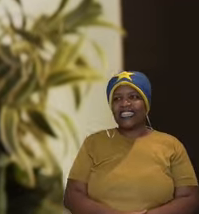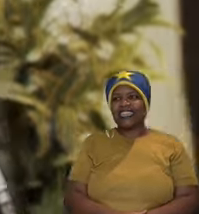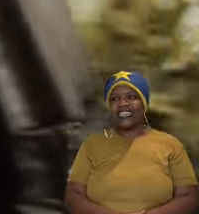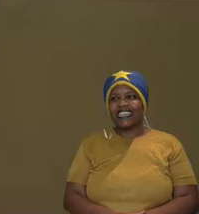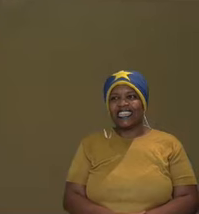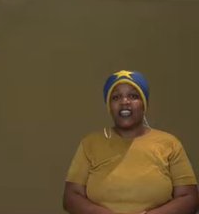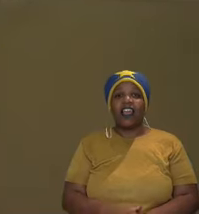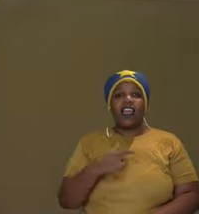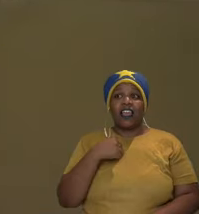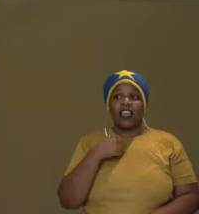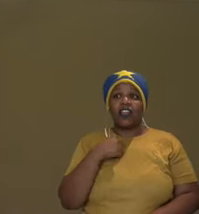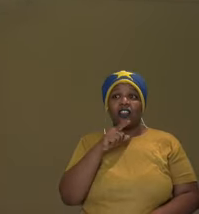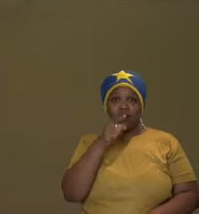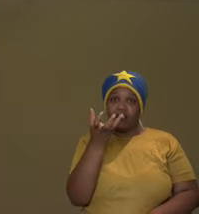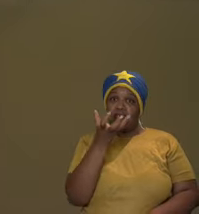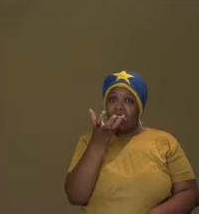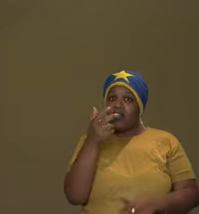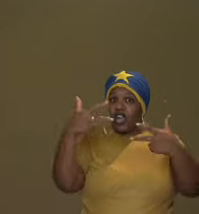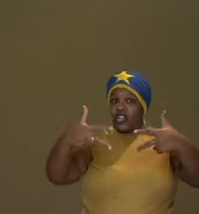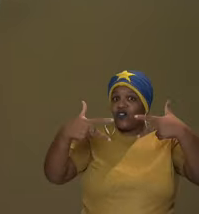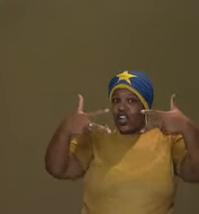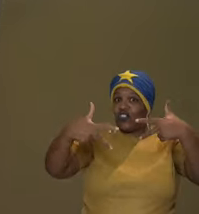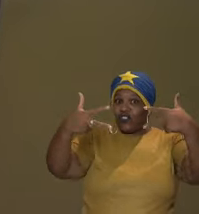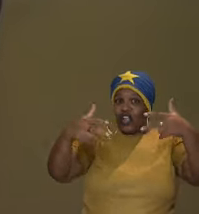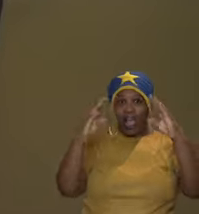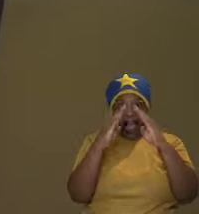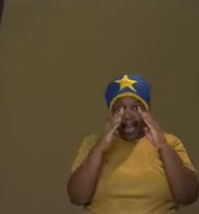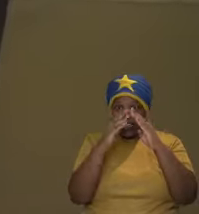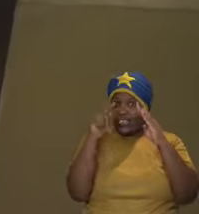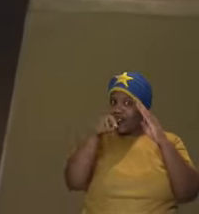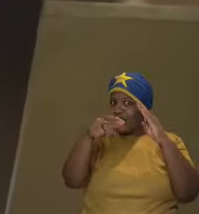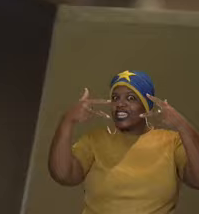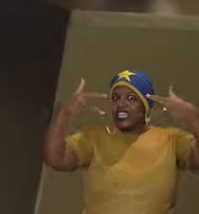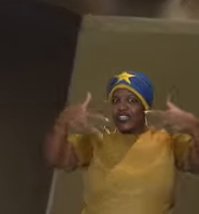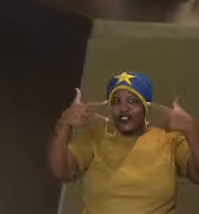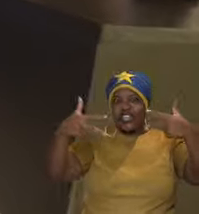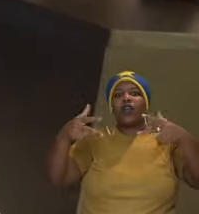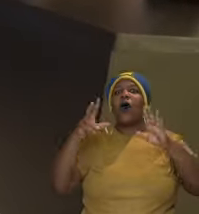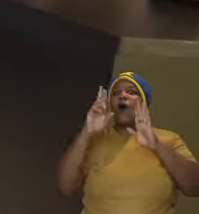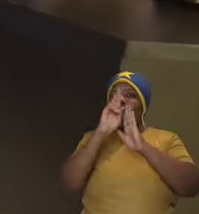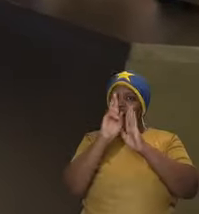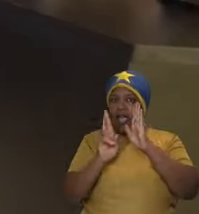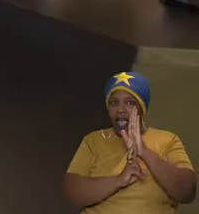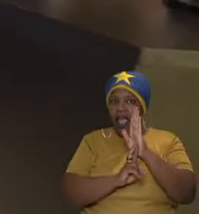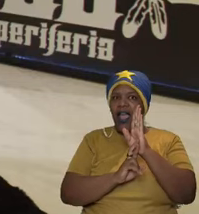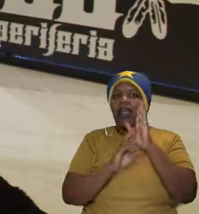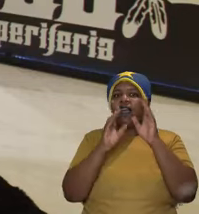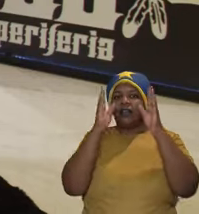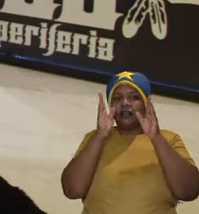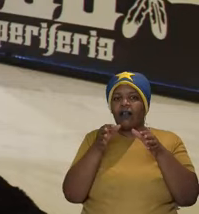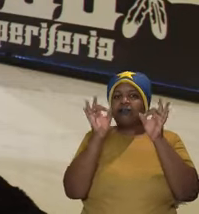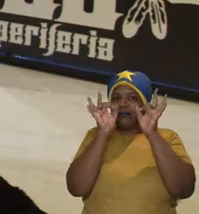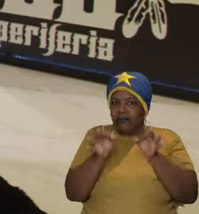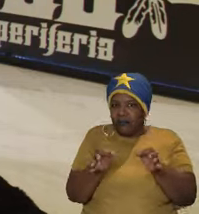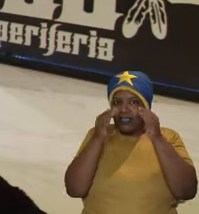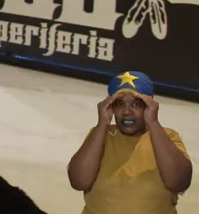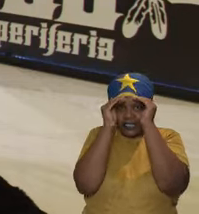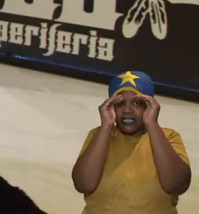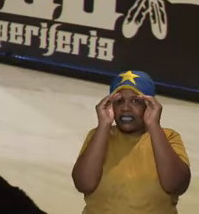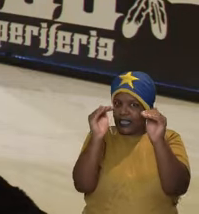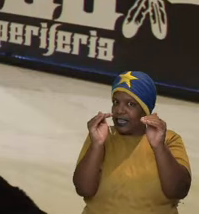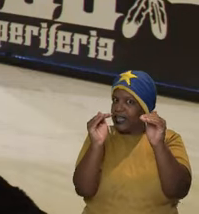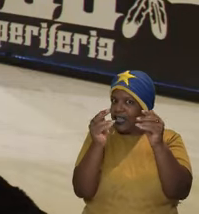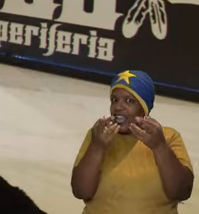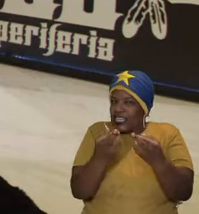Espero que vocês estejam se divertindo na casa de vocês, seguindo as normas, churrasquinho, aquela... Ô, mano. É, isso